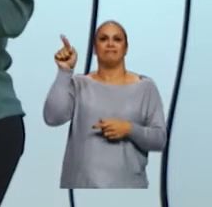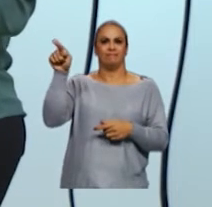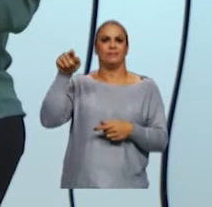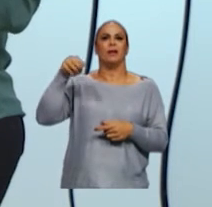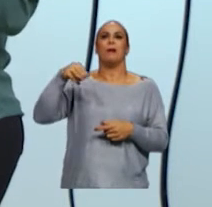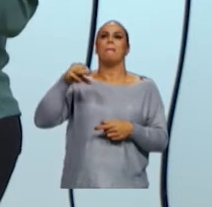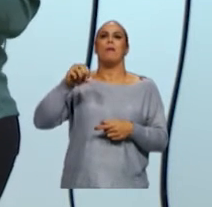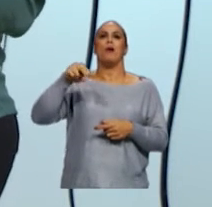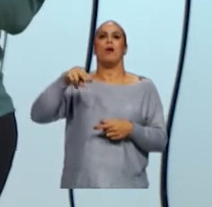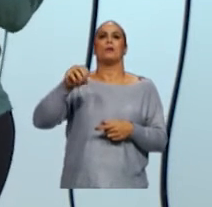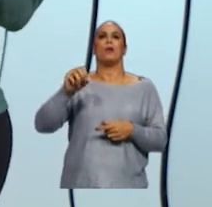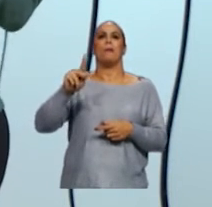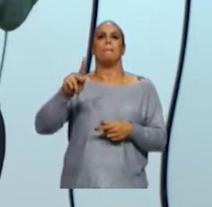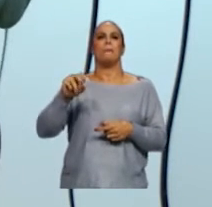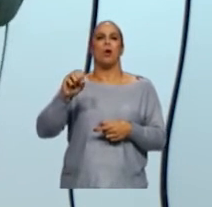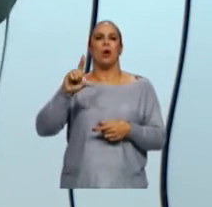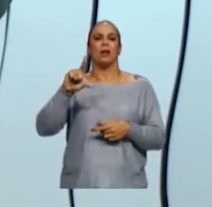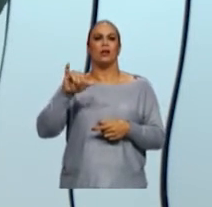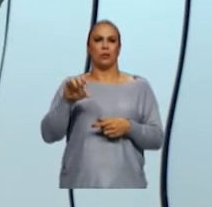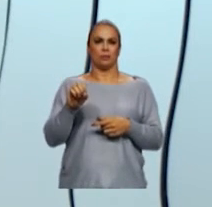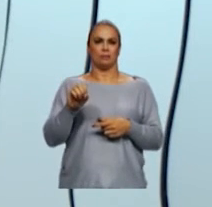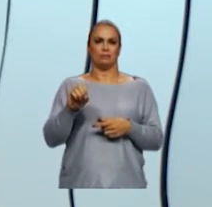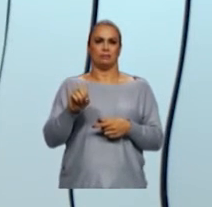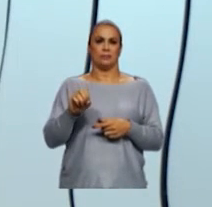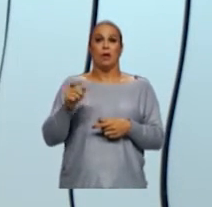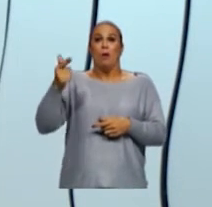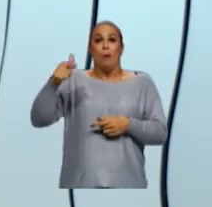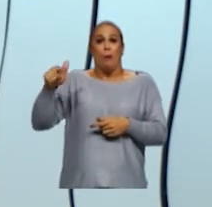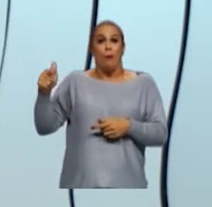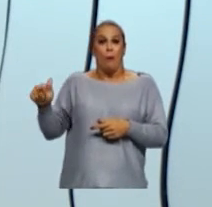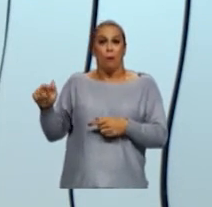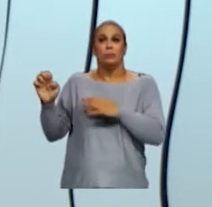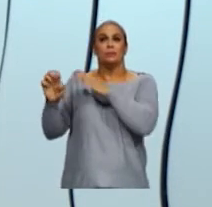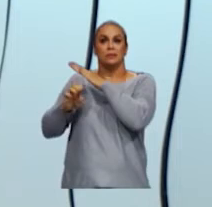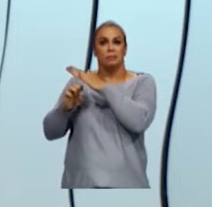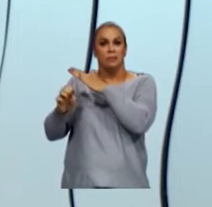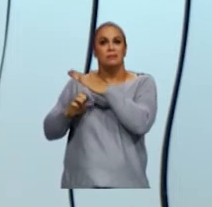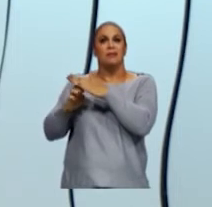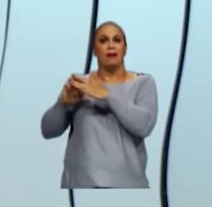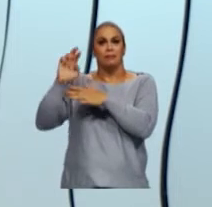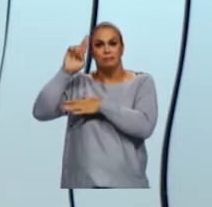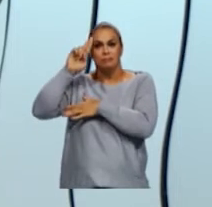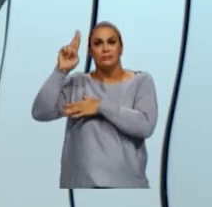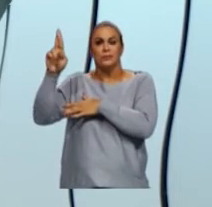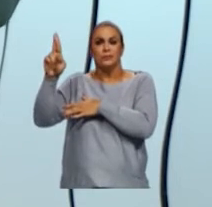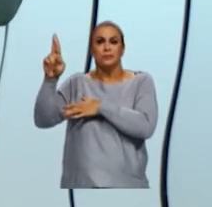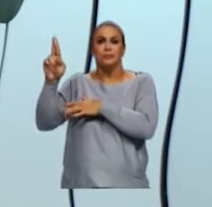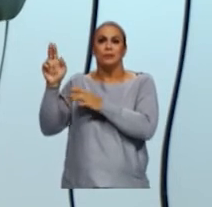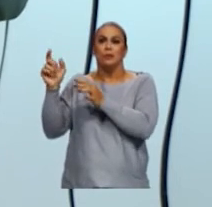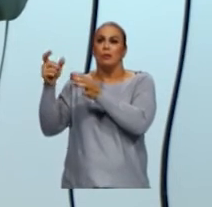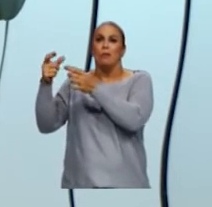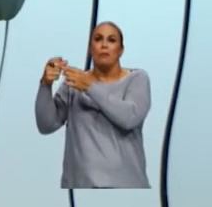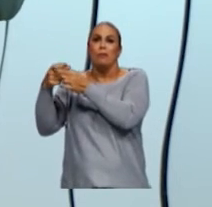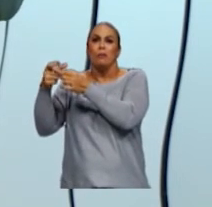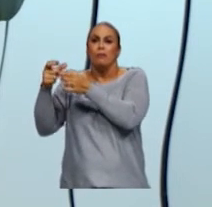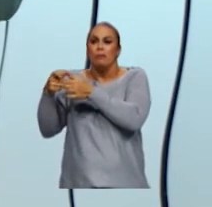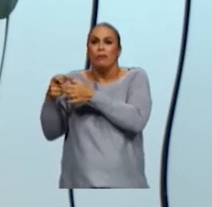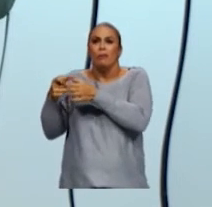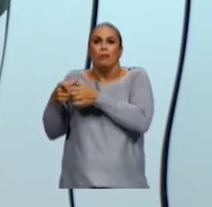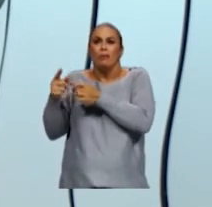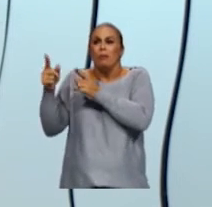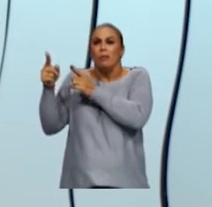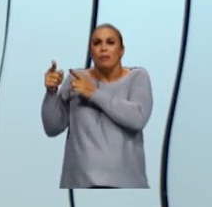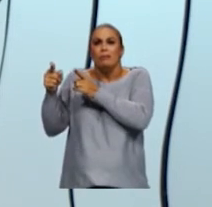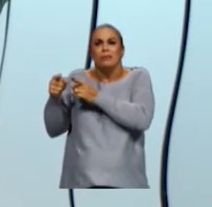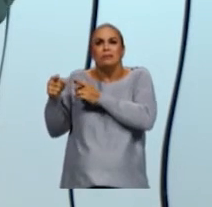né? E tem vários outros empresários, a gente pode os classificar assim, com uma pequena fatia.